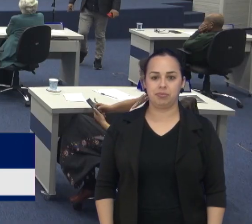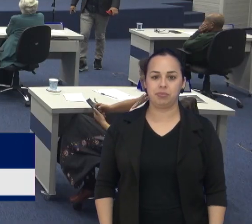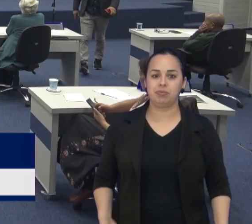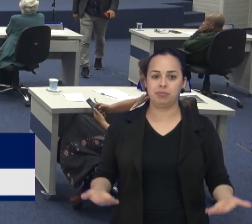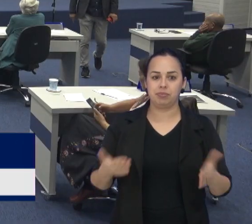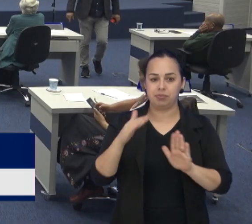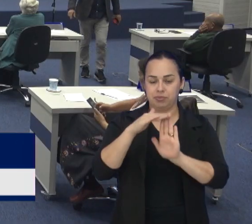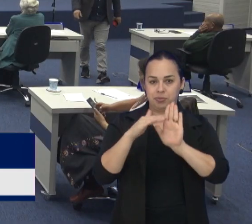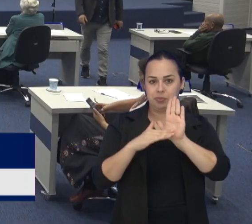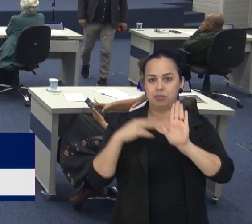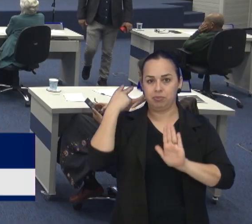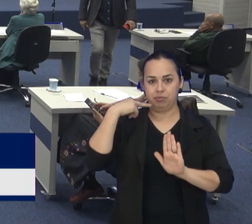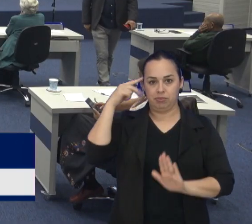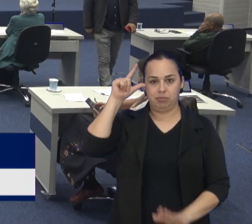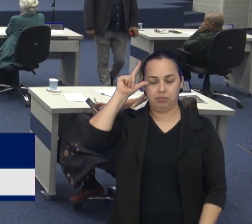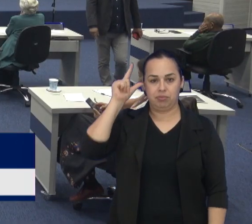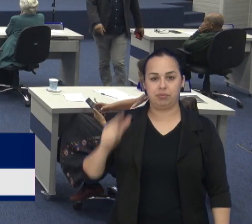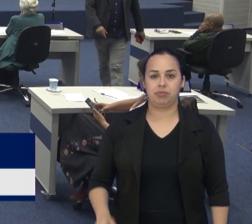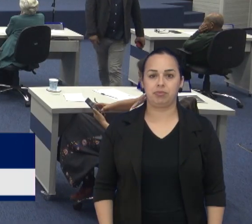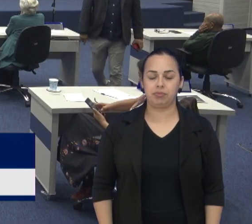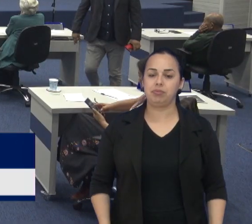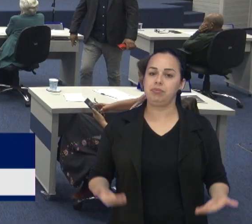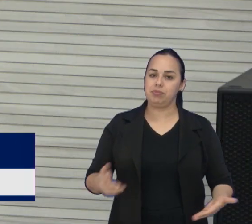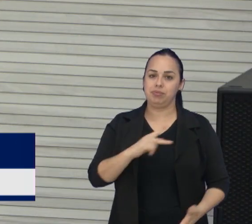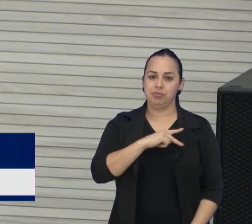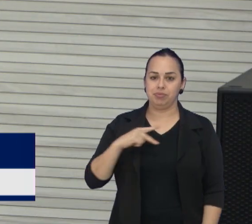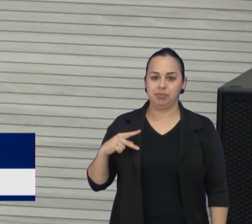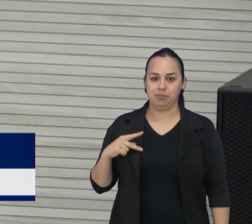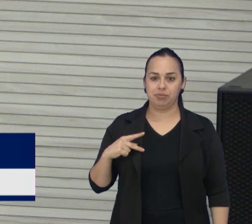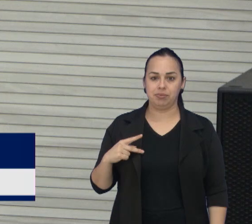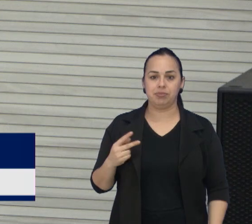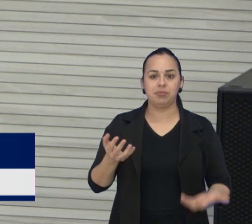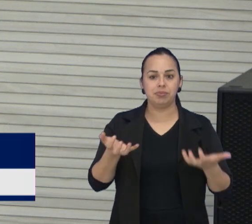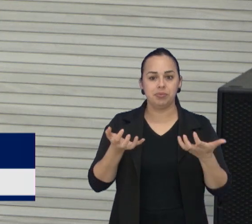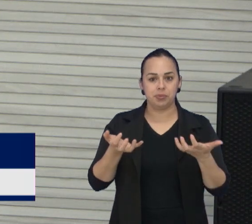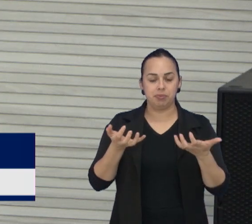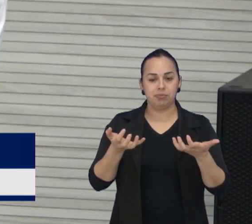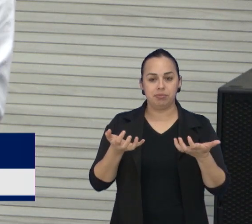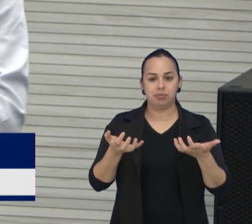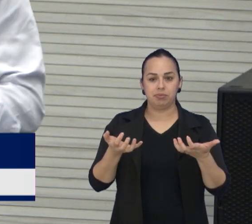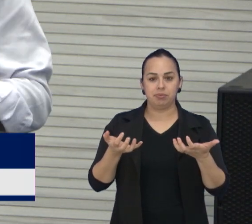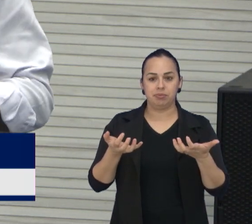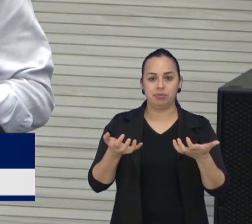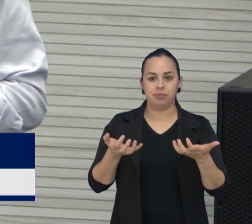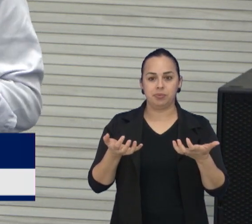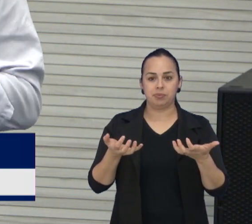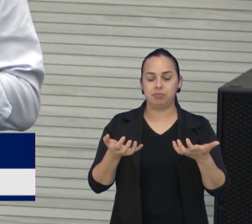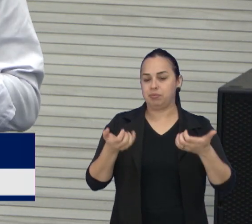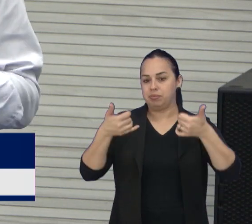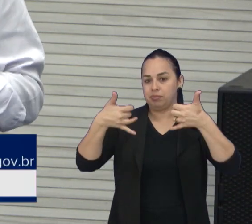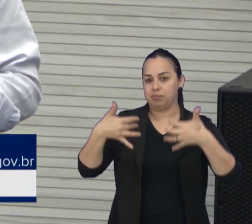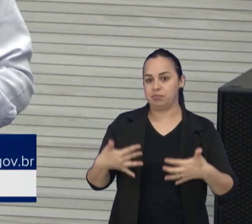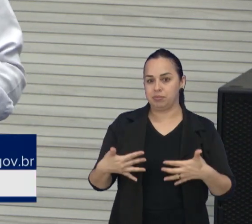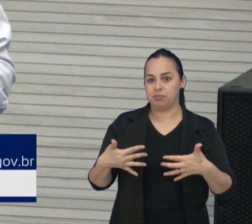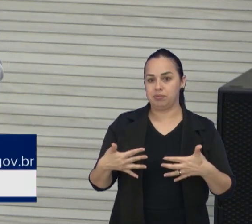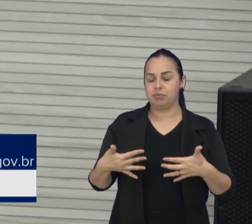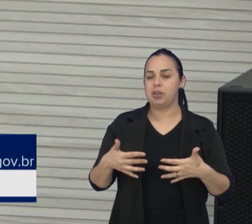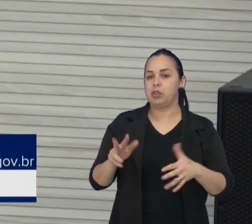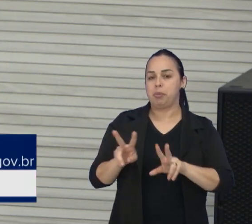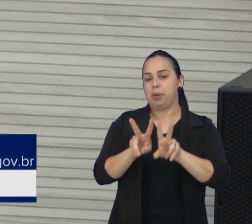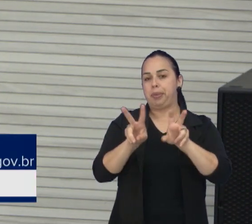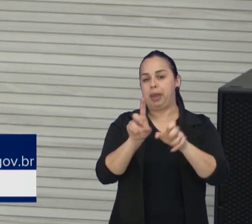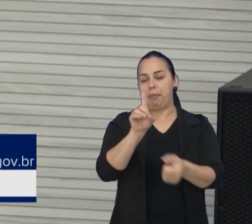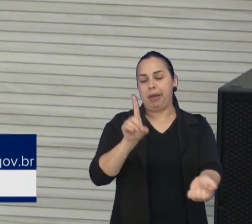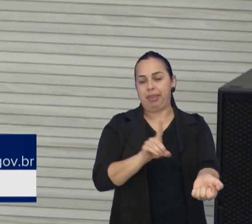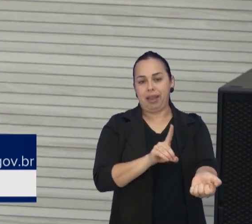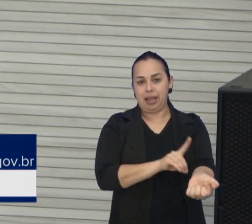Questão de ordem, o vereador Lindo Bispo. Senhor presidente, eu gostaria aqui de fazer uma menção com relação ao caso de dengue que nós